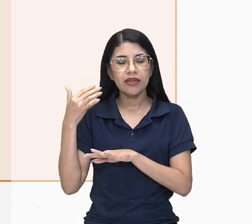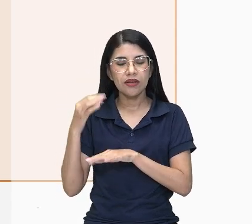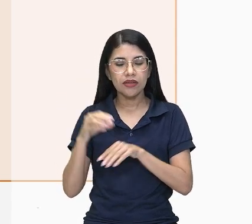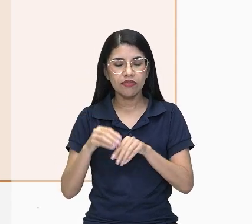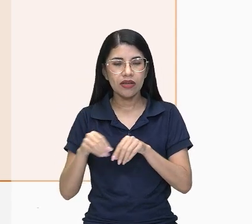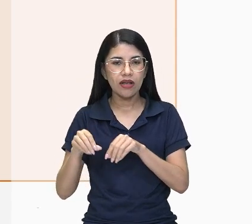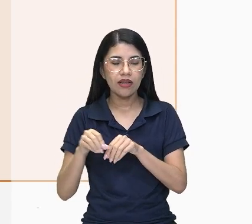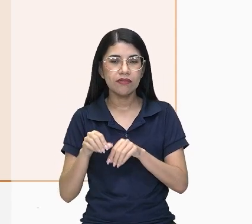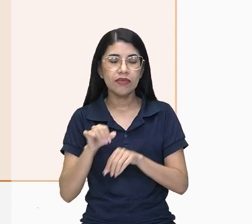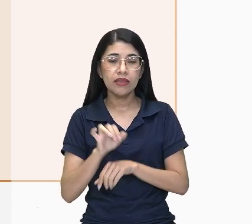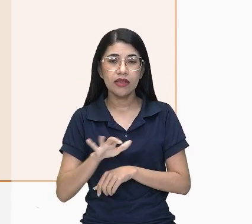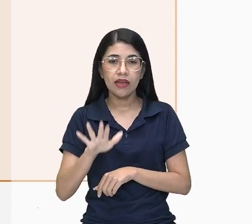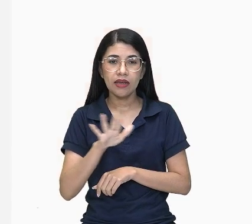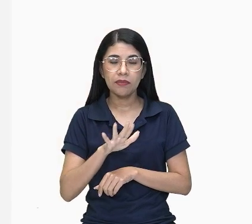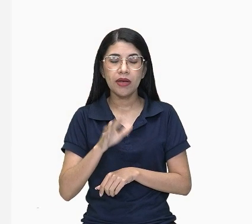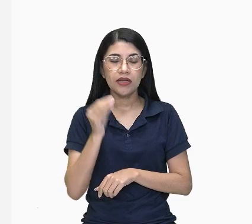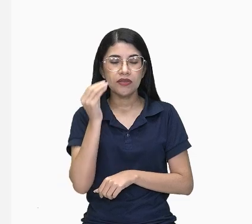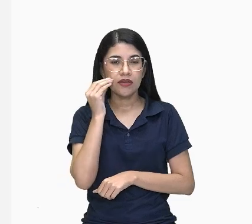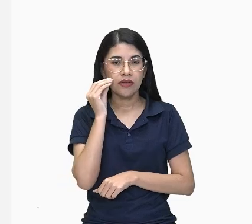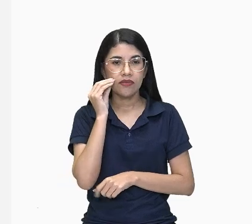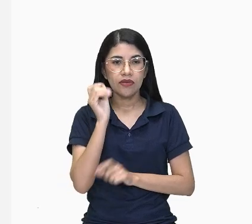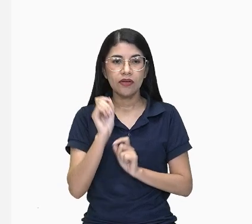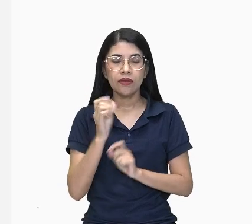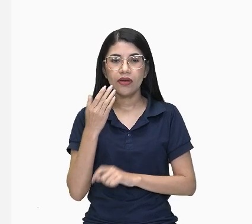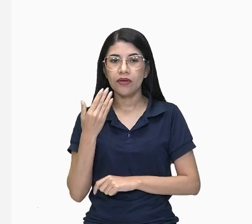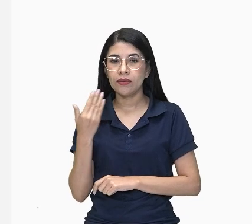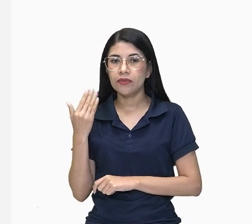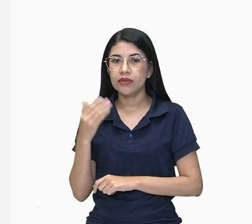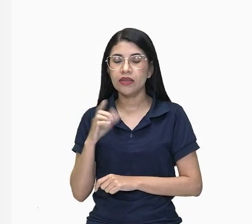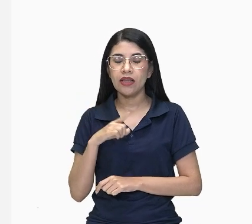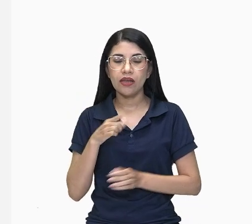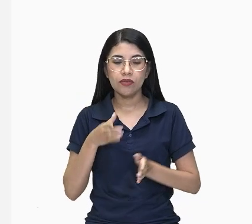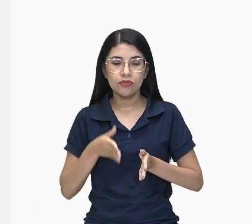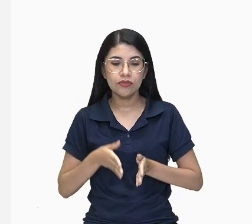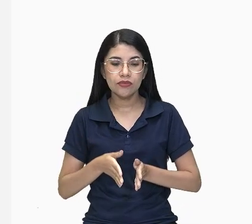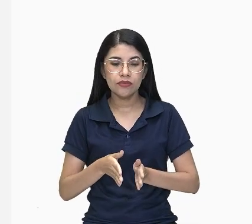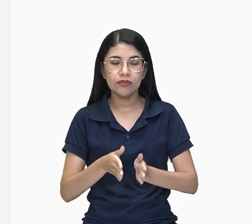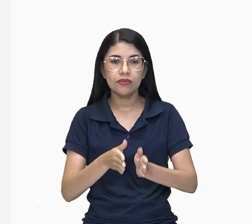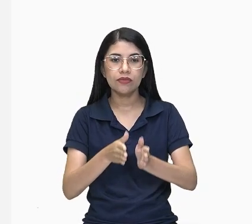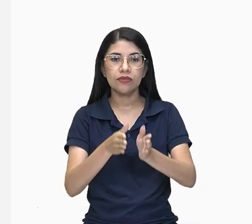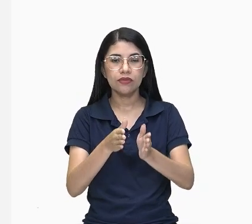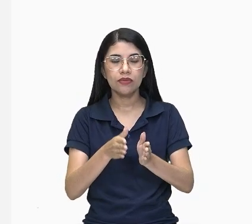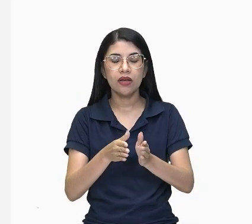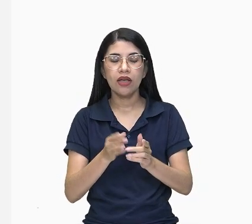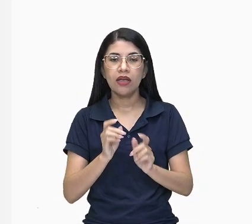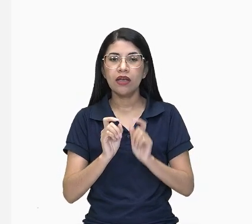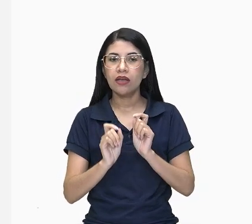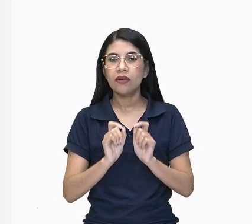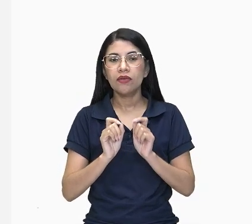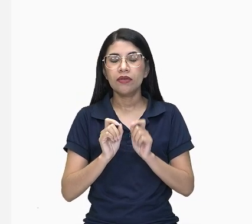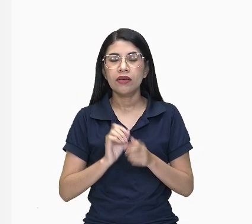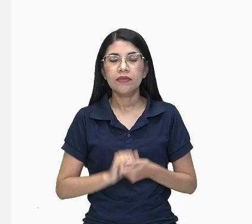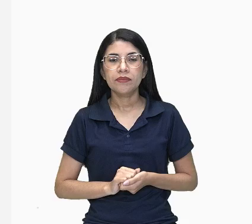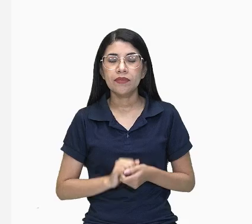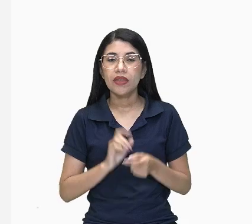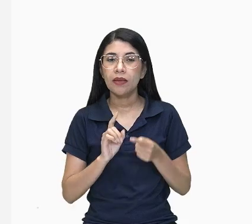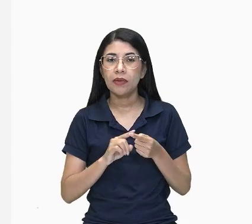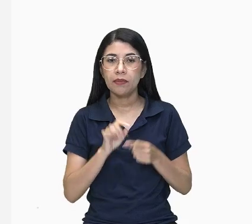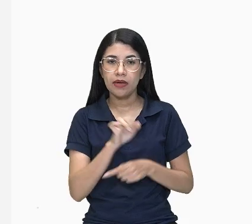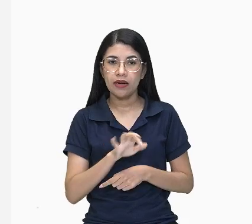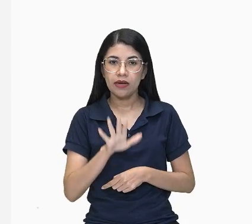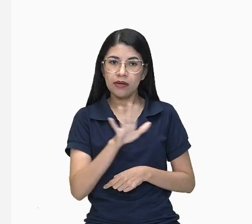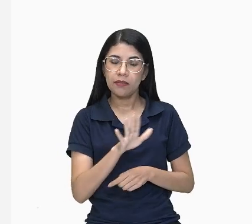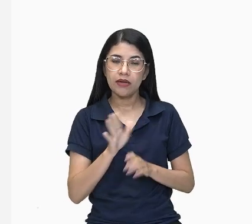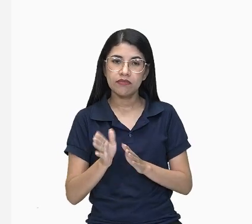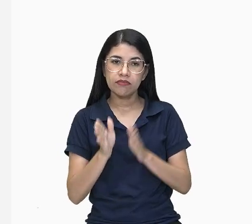estas imagens, onde nós temos aí os canais retilíneos, que são canais que possuem uma